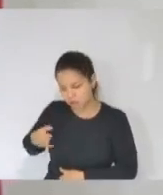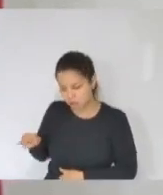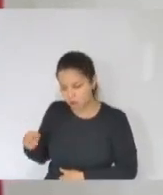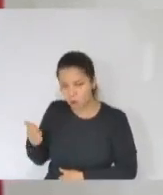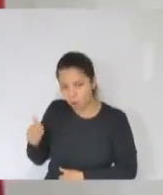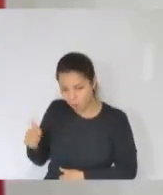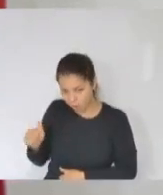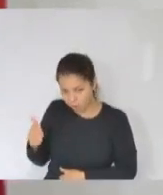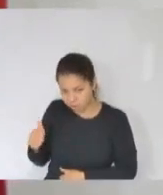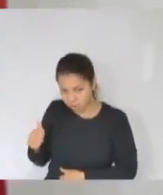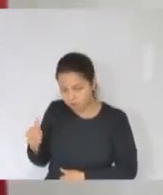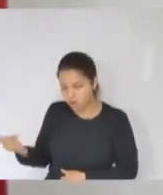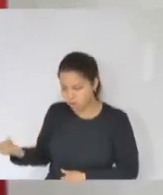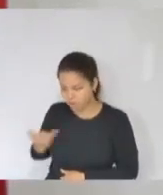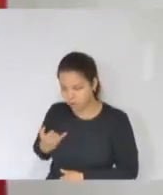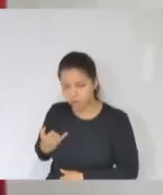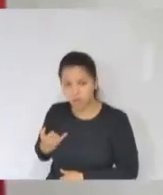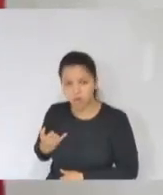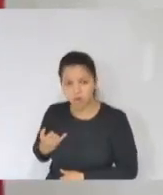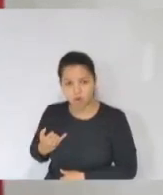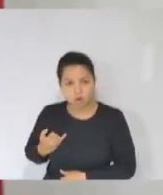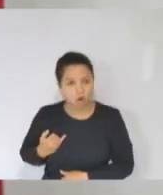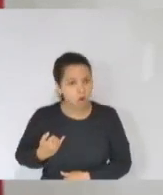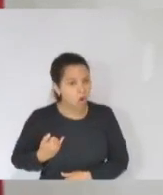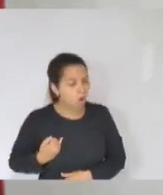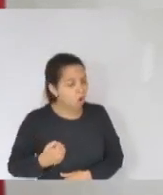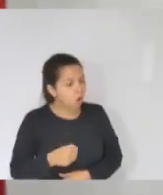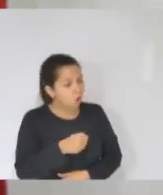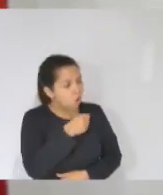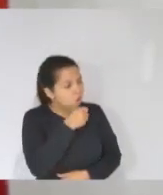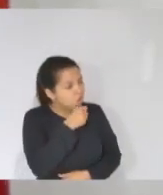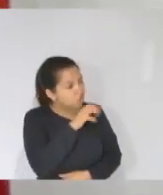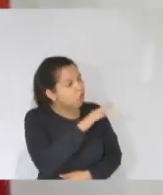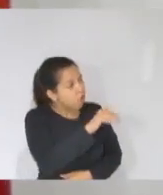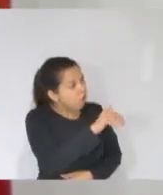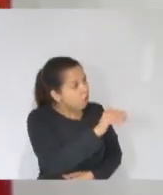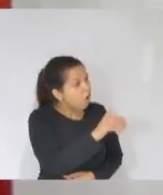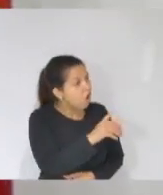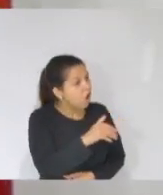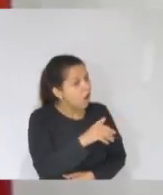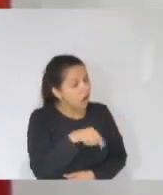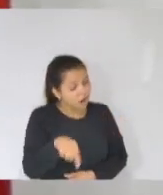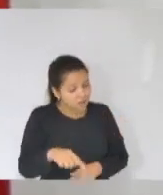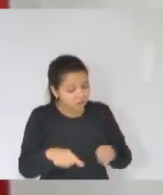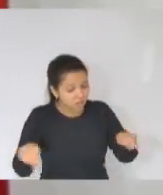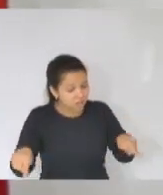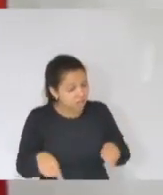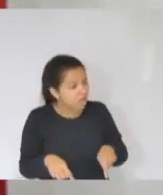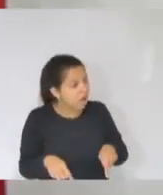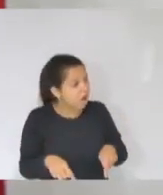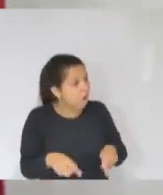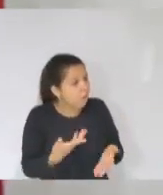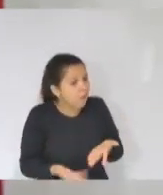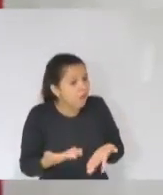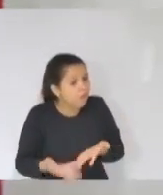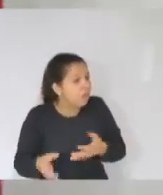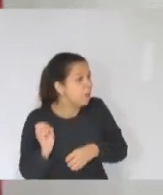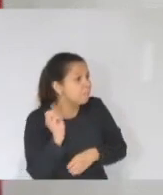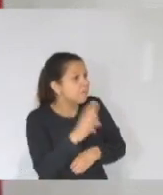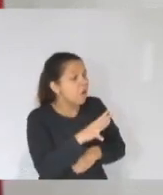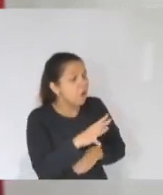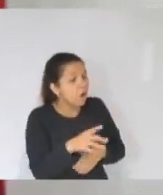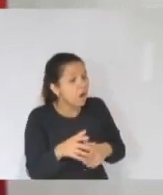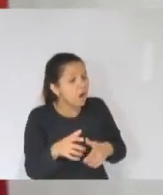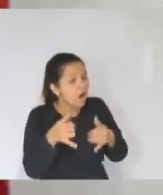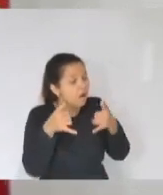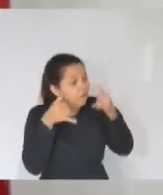falou assim: ô, vô, se nós perdermos a terra, onde é que nós vamos botar as vacas? Onde é que nós vamos botar os porcos? Onde é